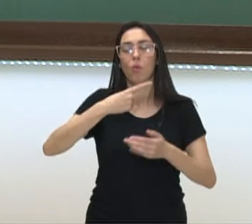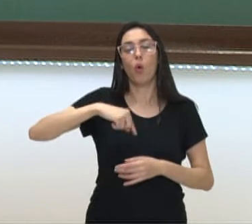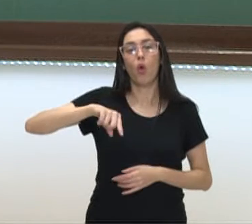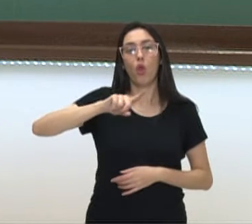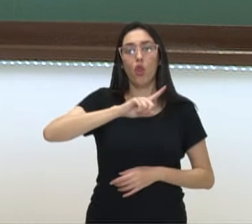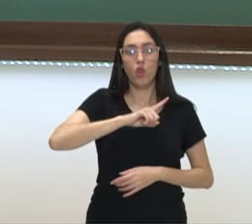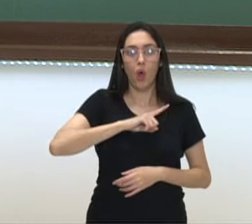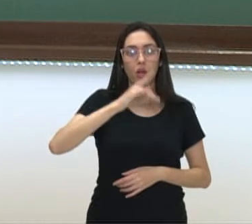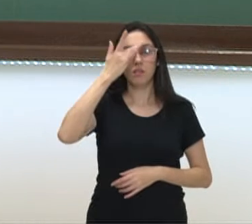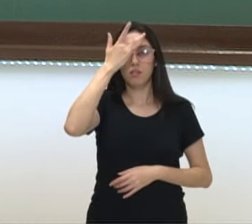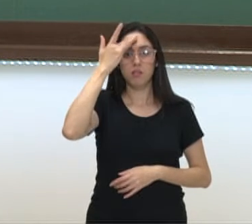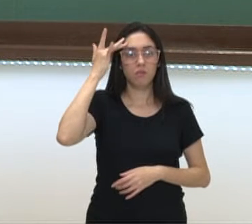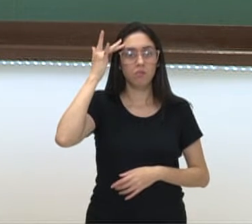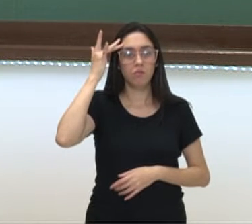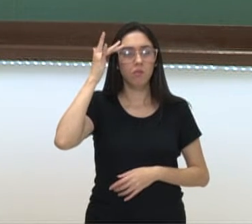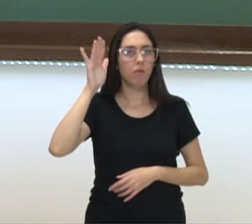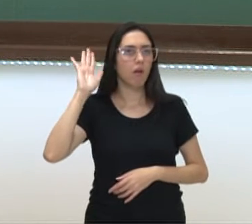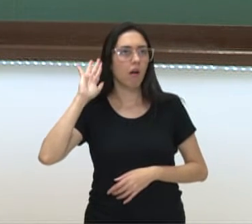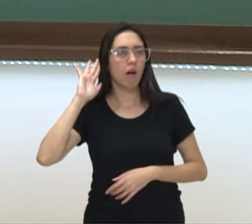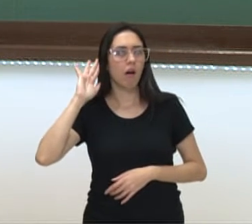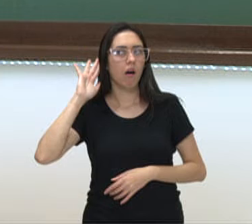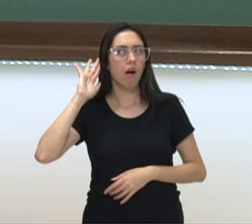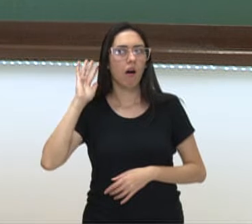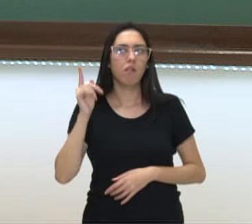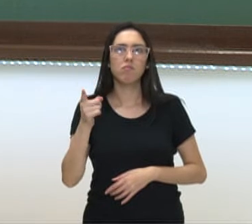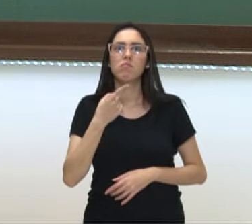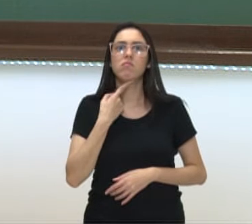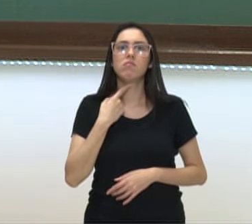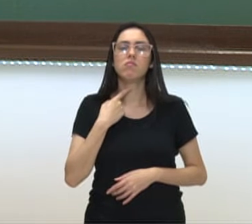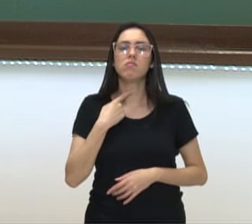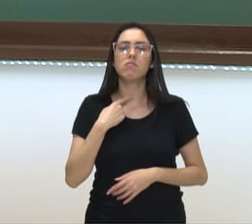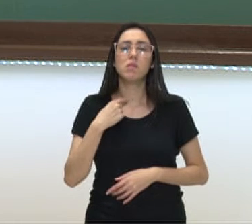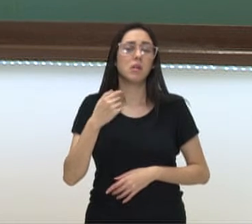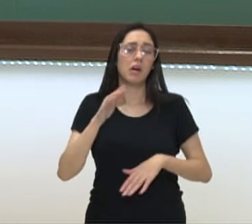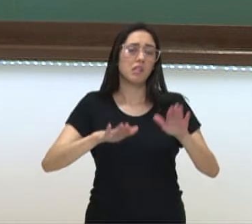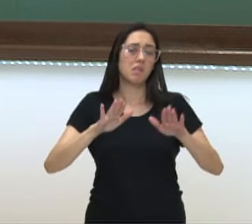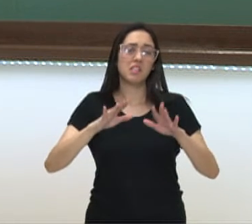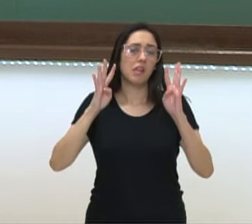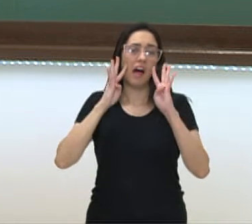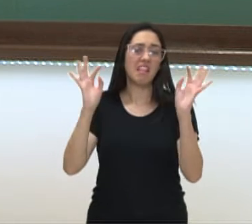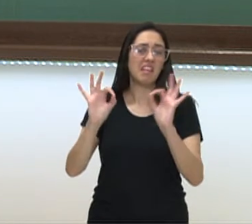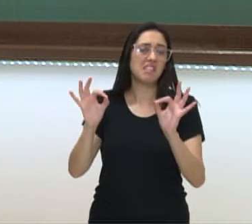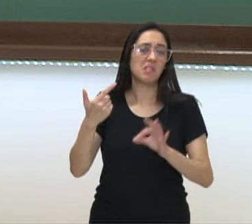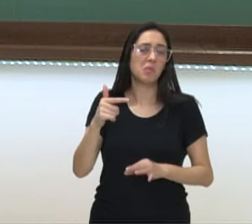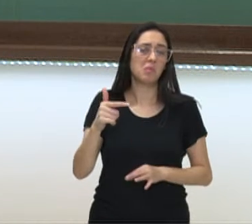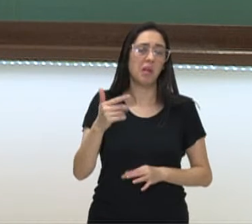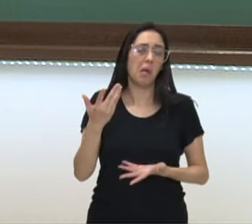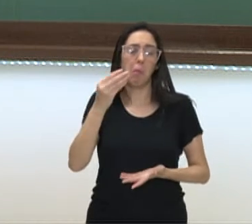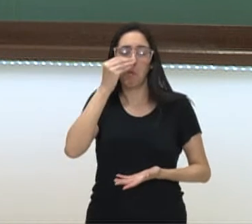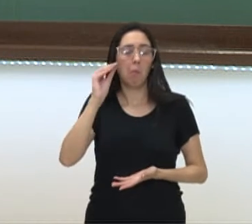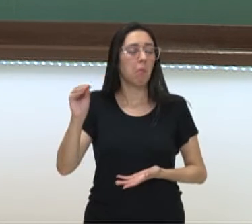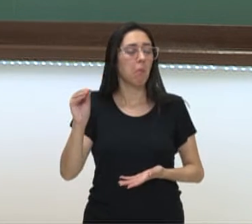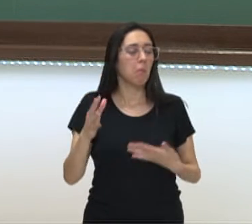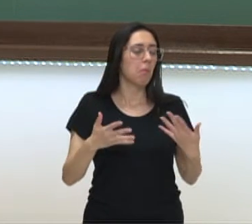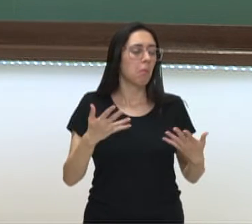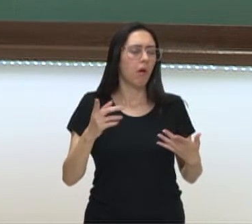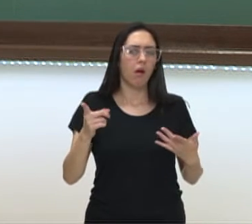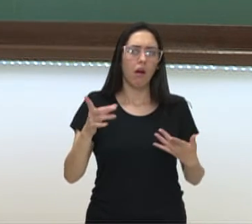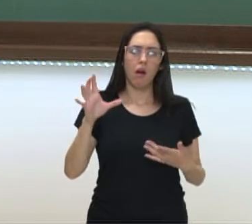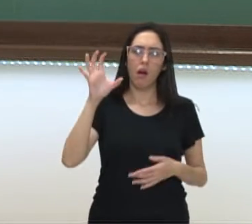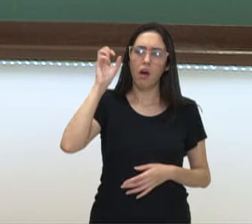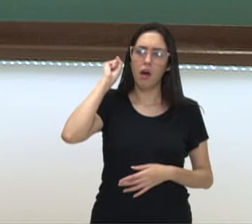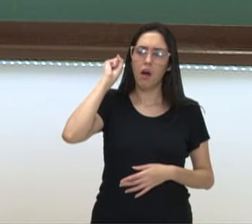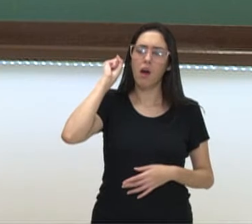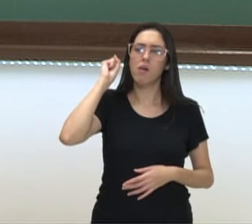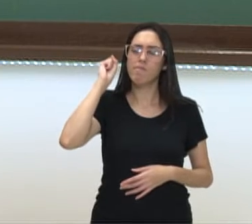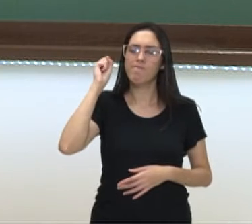que o ouvinte, mesmo não estando prestando muita atenção naquela programação, que ele ouça e